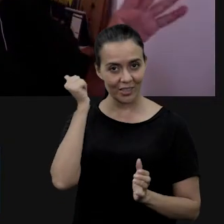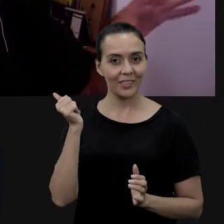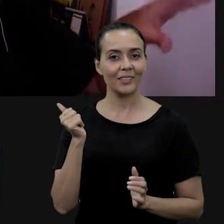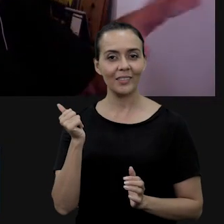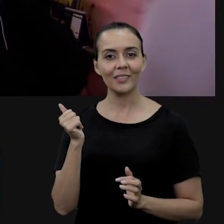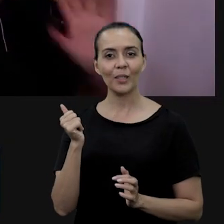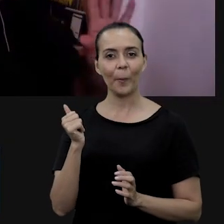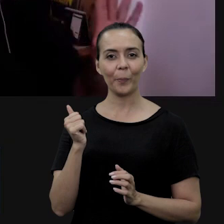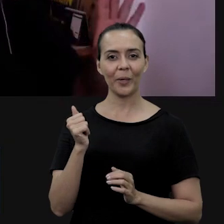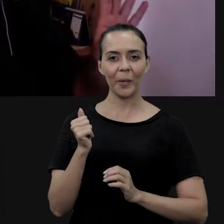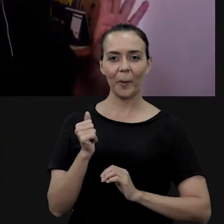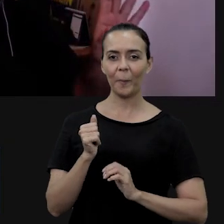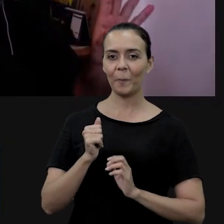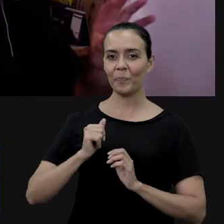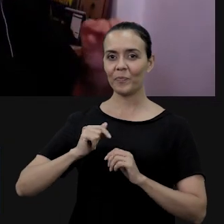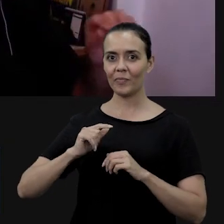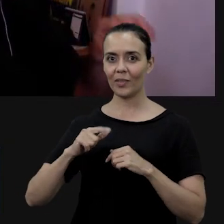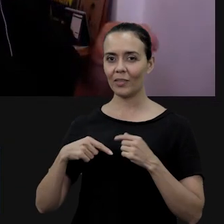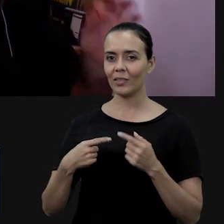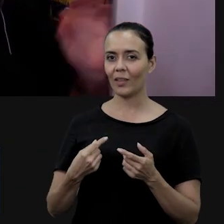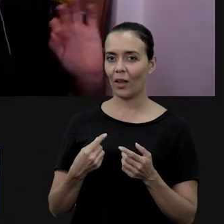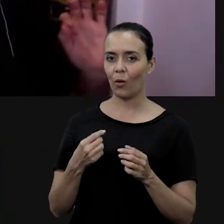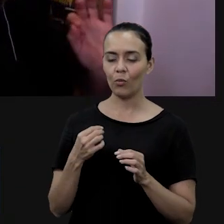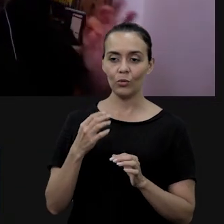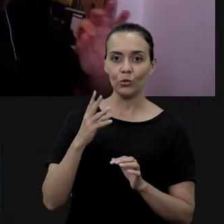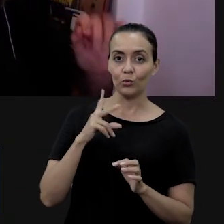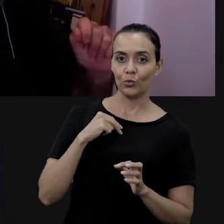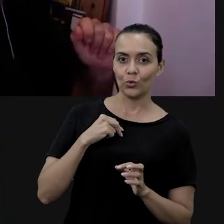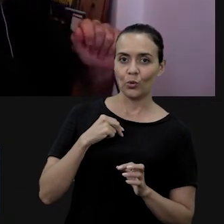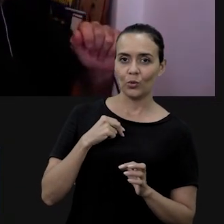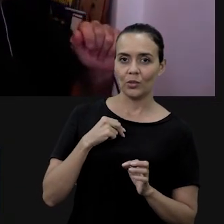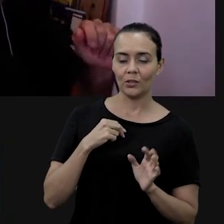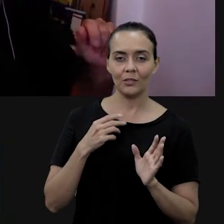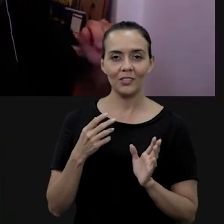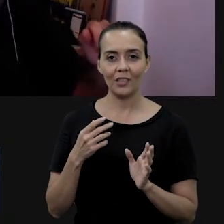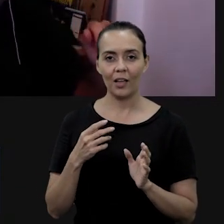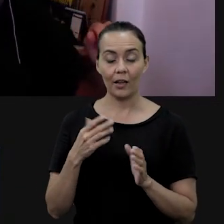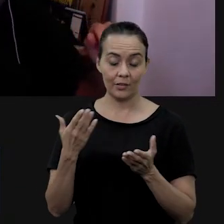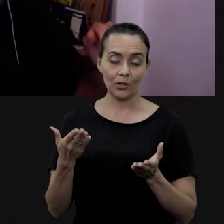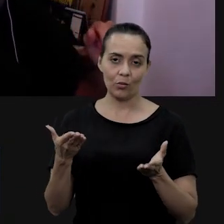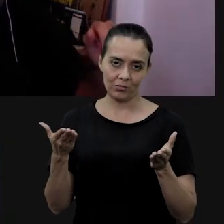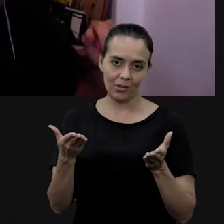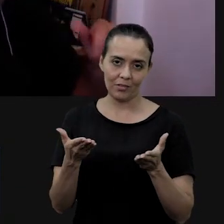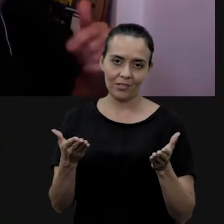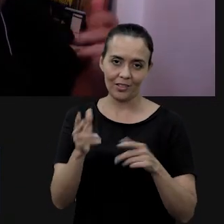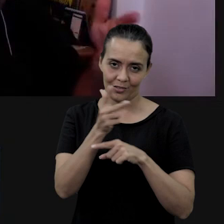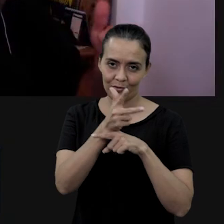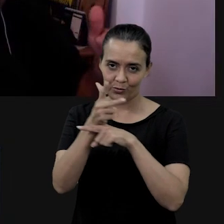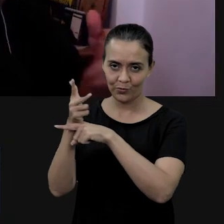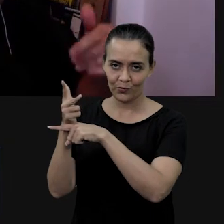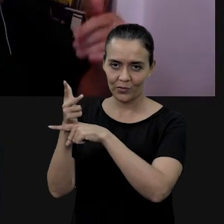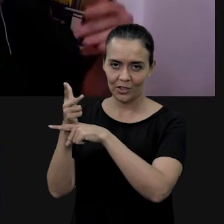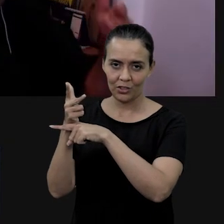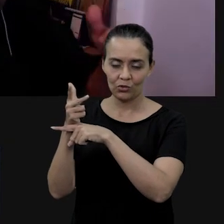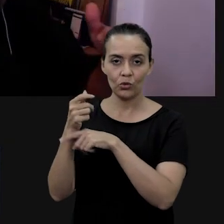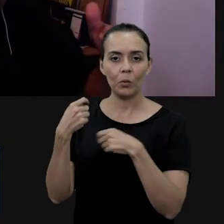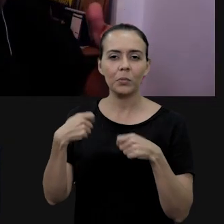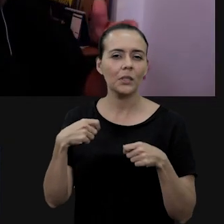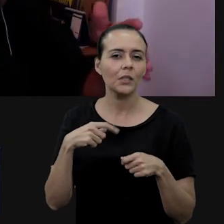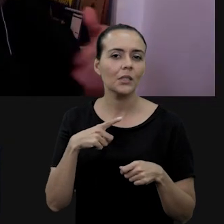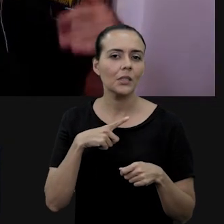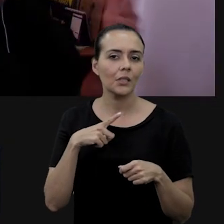premiação ali, a pessoa ia ficar Aí você sabendo. instalava nela a lapela. Rapidamente ali colocava, mas daí eu já ia, nesse caso, eu